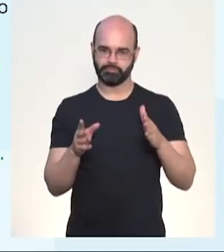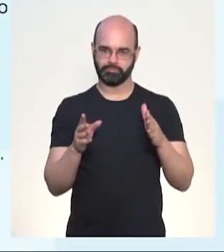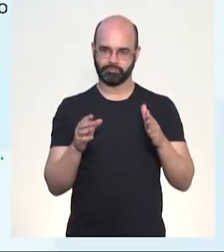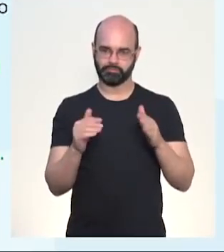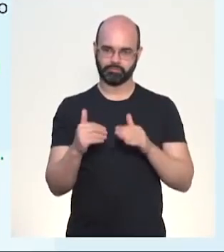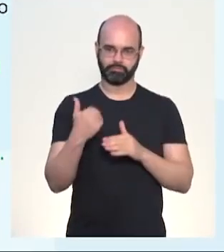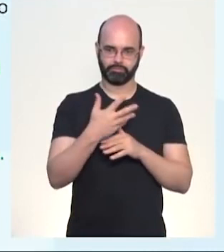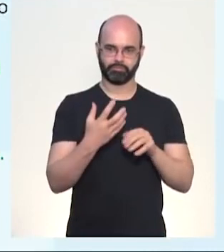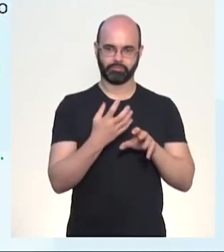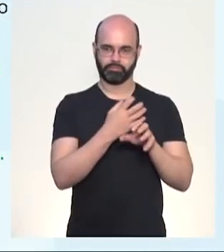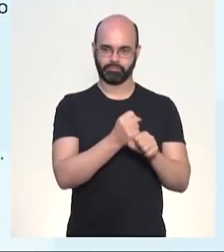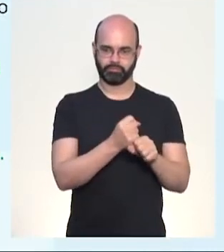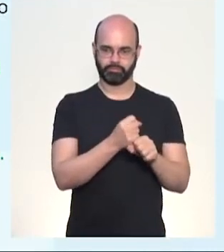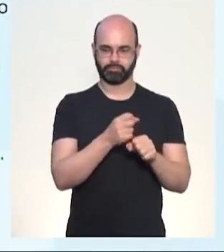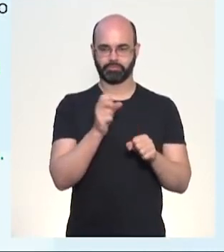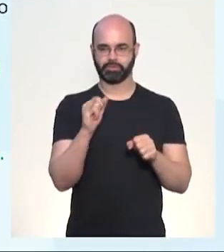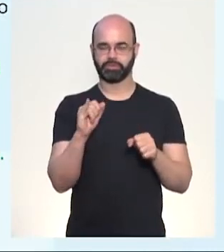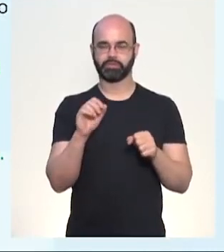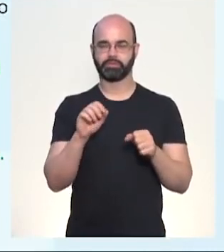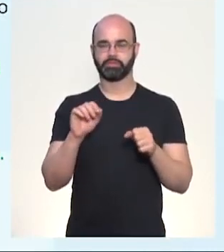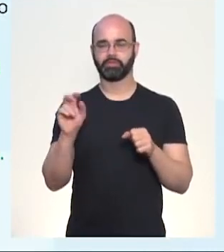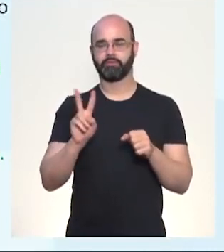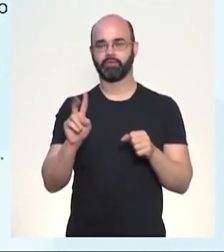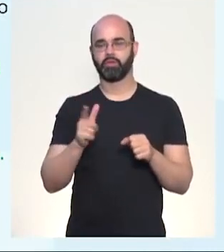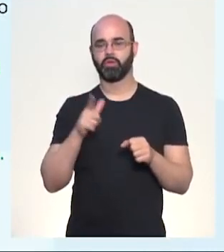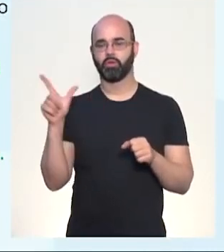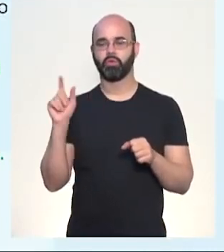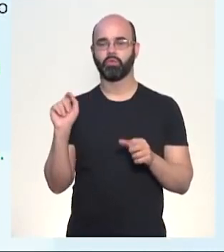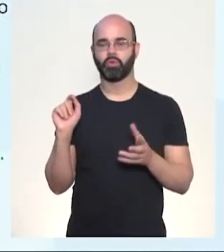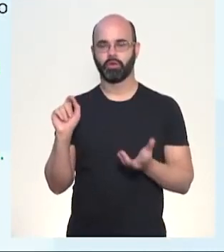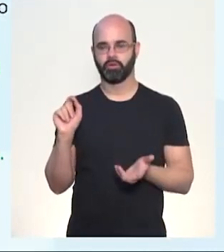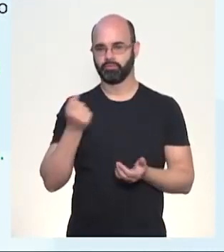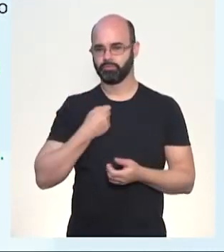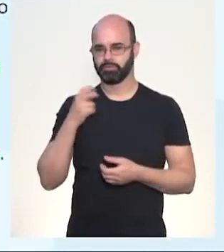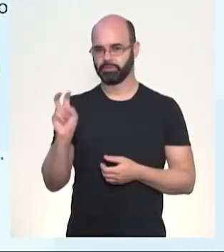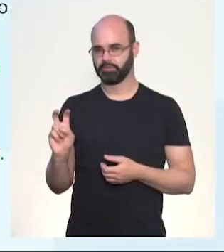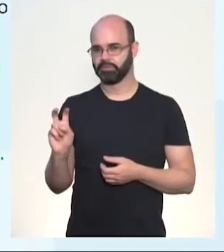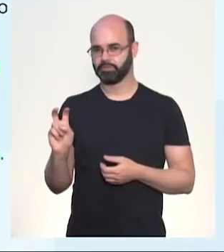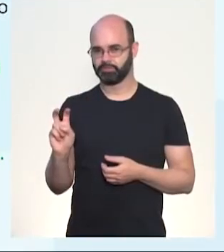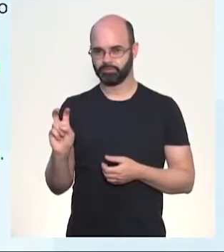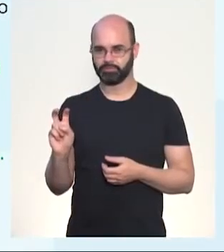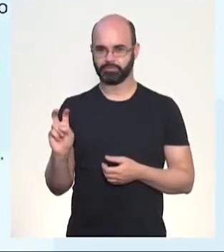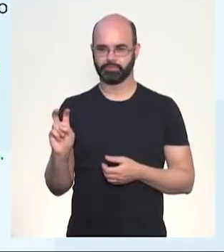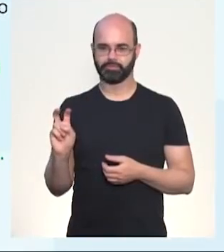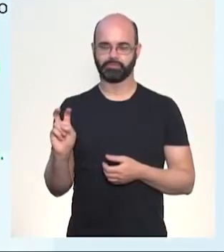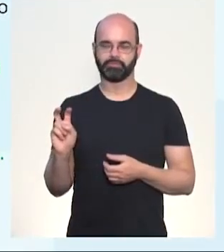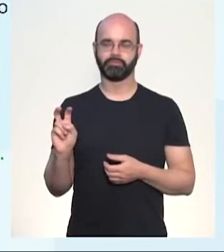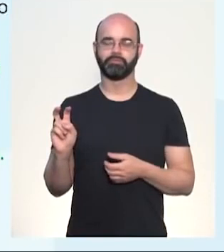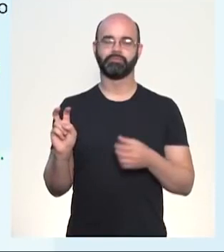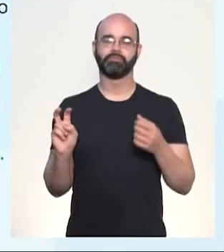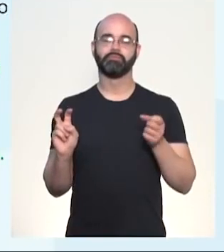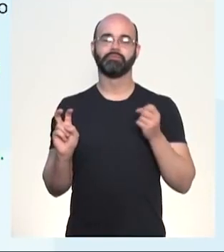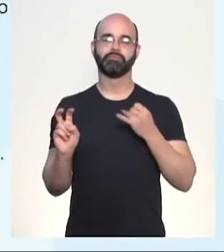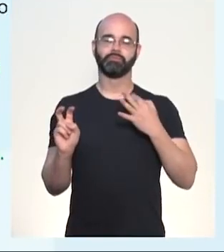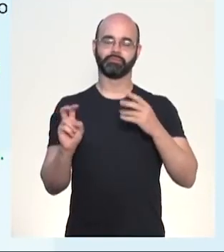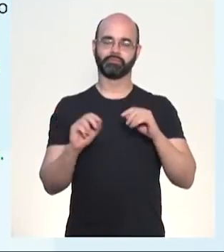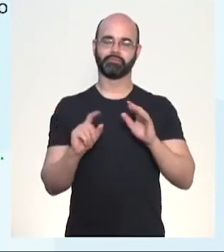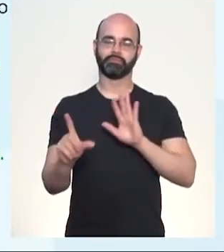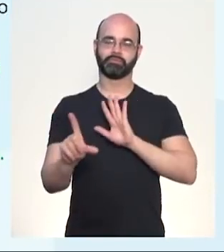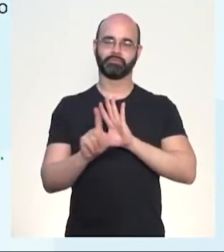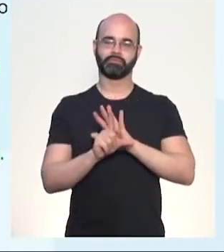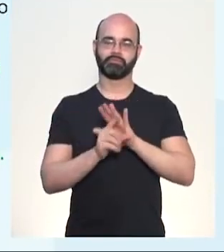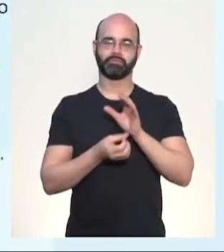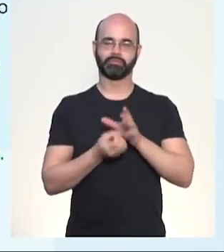o outro valor, que no caso aqui, para a gente, quem que é? É o 5. Concorda? Determinando assim a lei de formação para essa